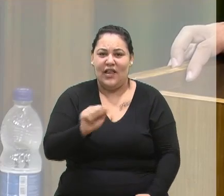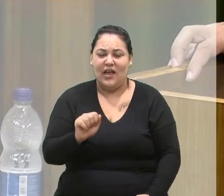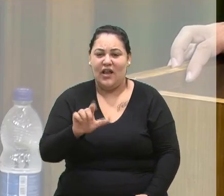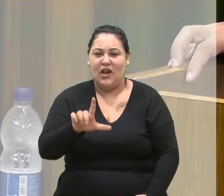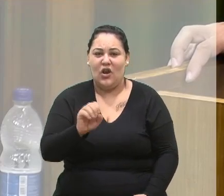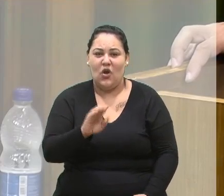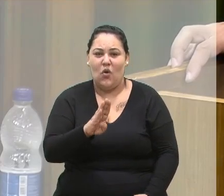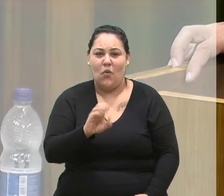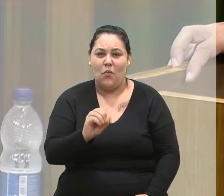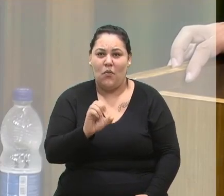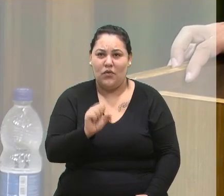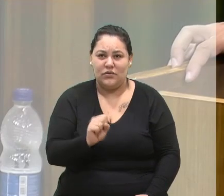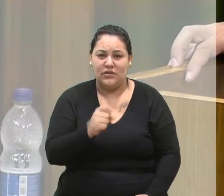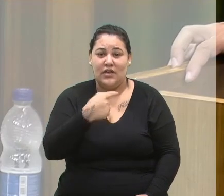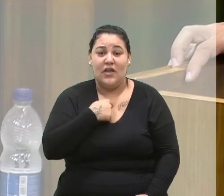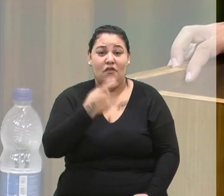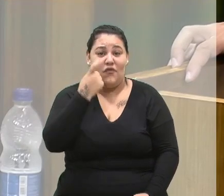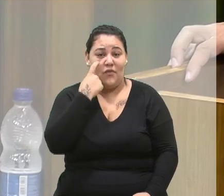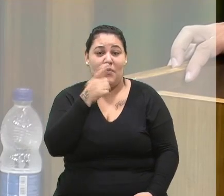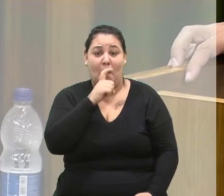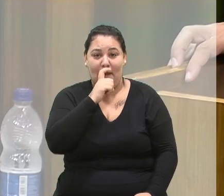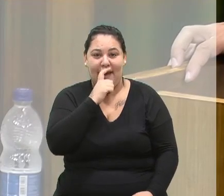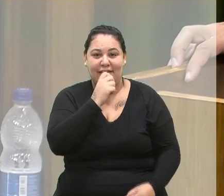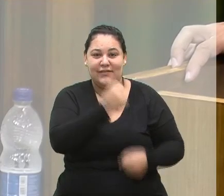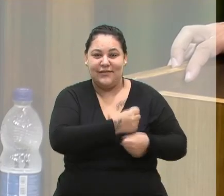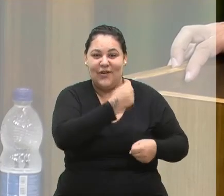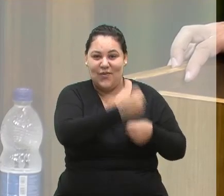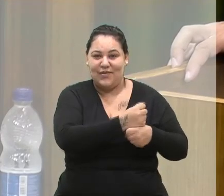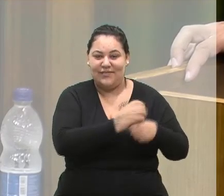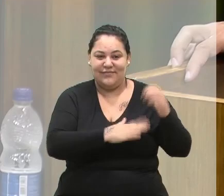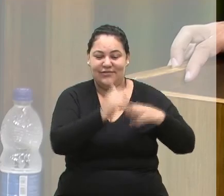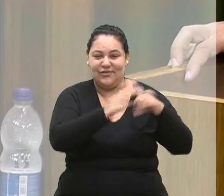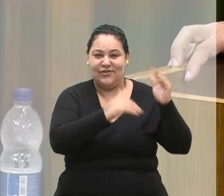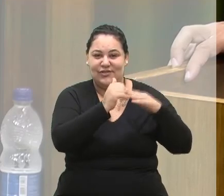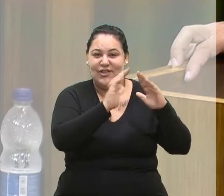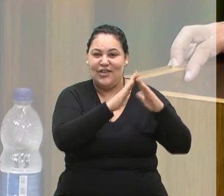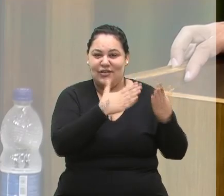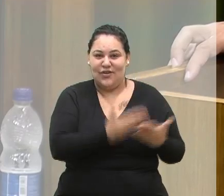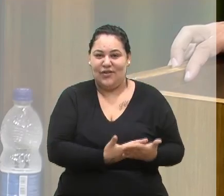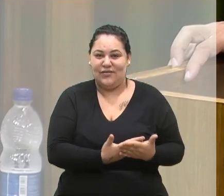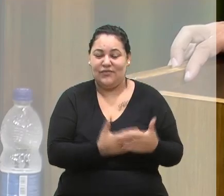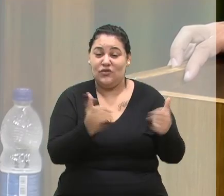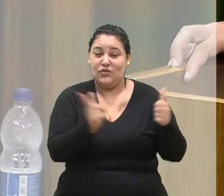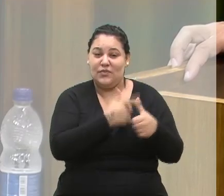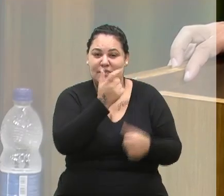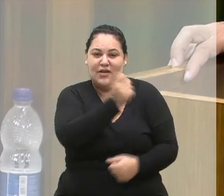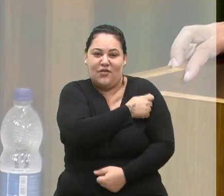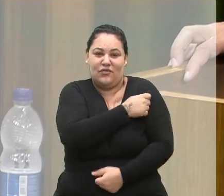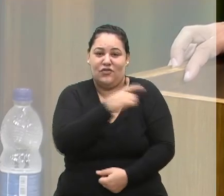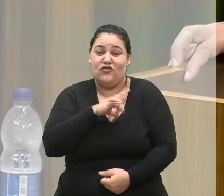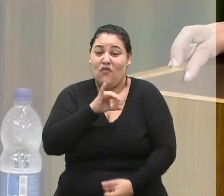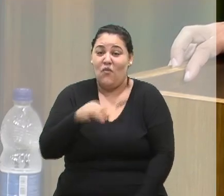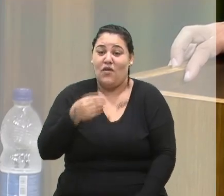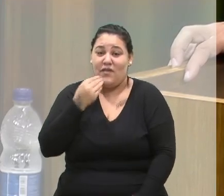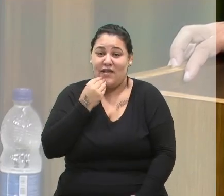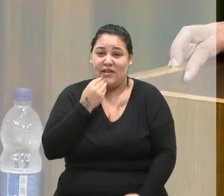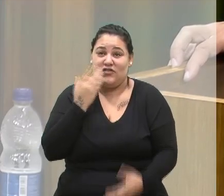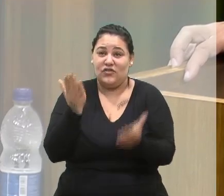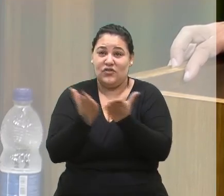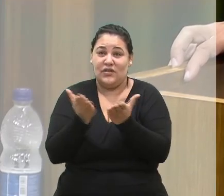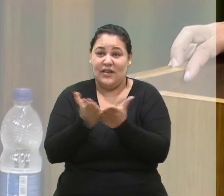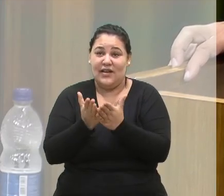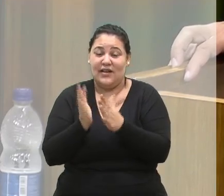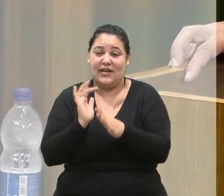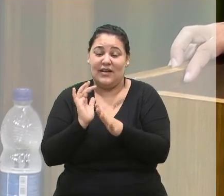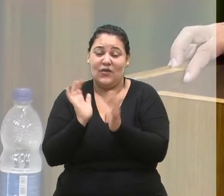Escola Municipal Vila Lobos. Fui um dos primeiros alunos e tive a oportunidade de estudar na rede municipal, valorizar